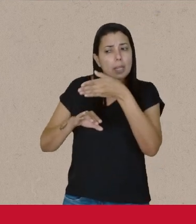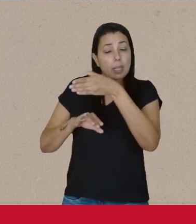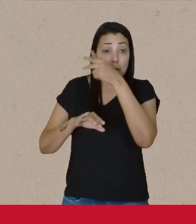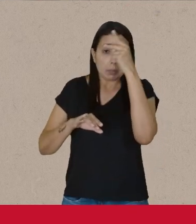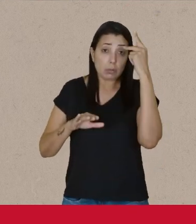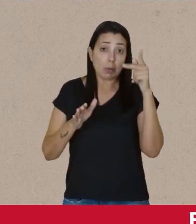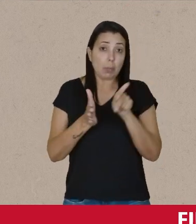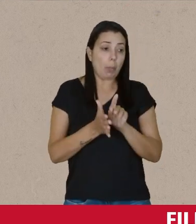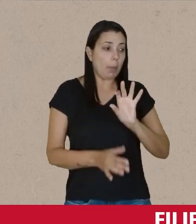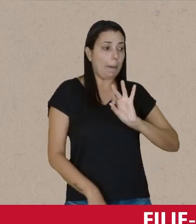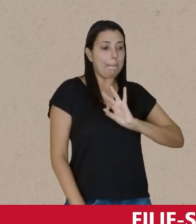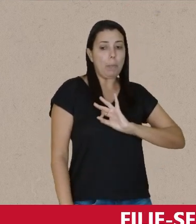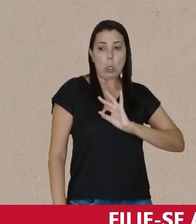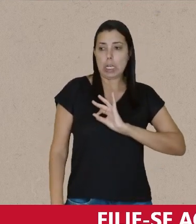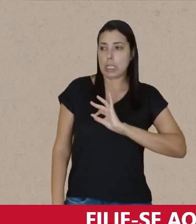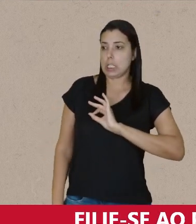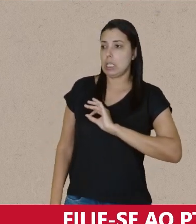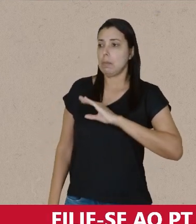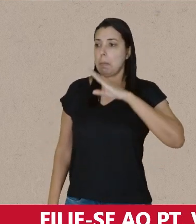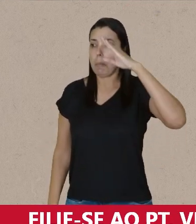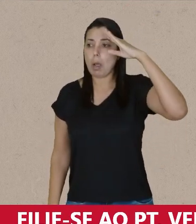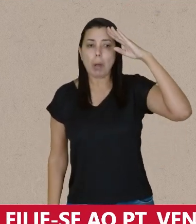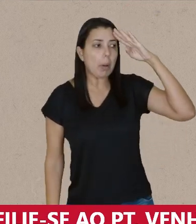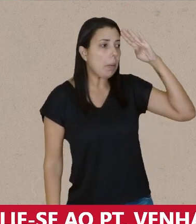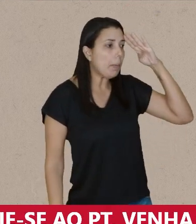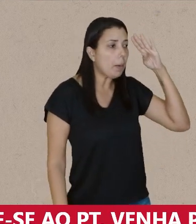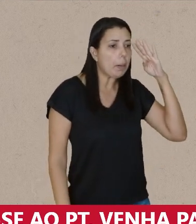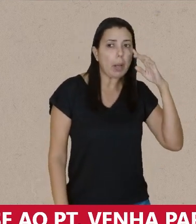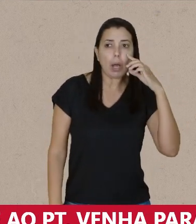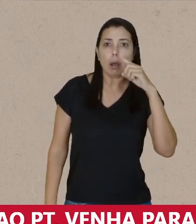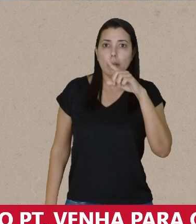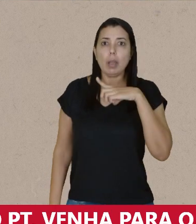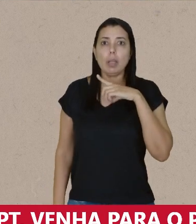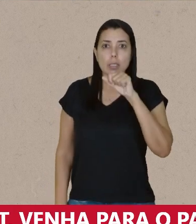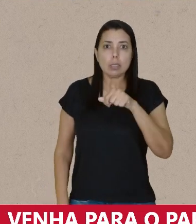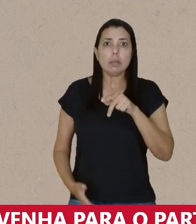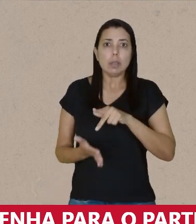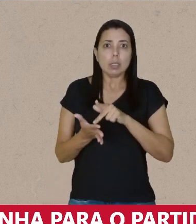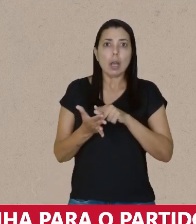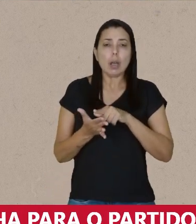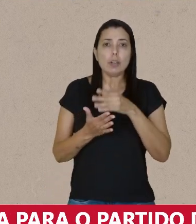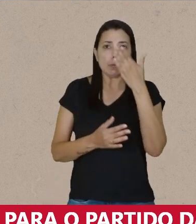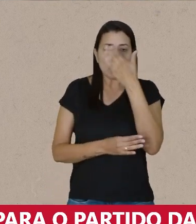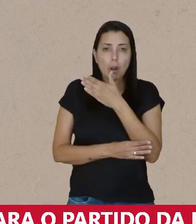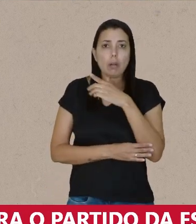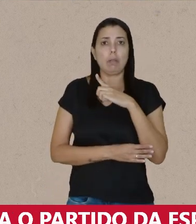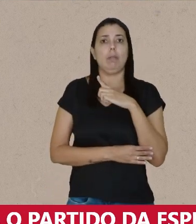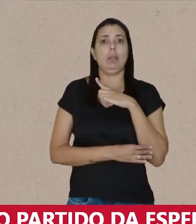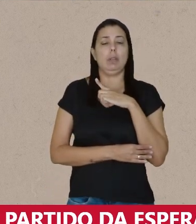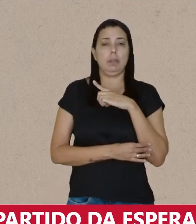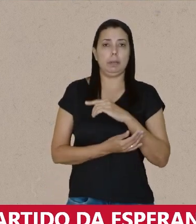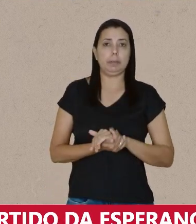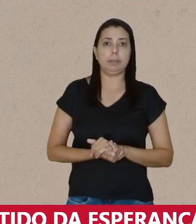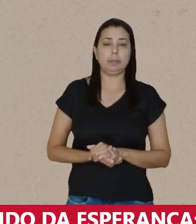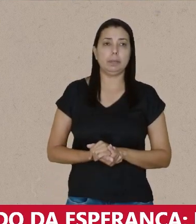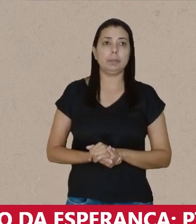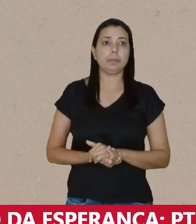a própria polícia, né? Porque a gente já viu, temos provas de que as polícias têm... pode